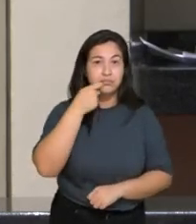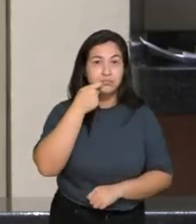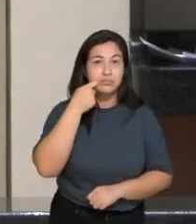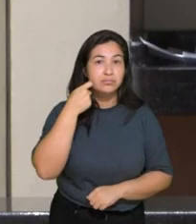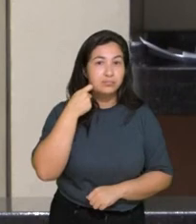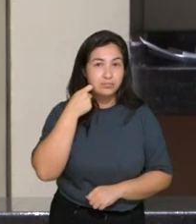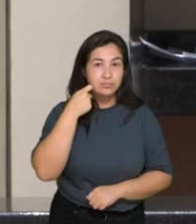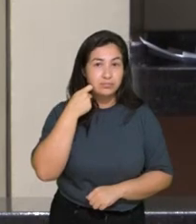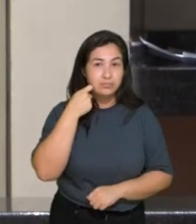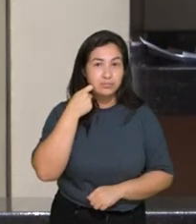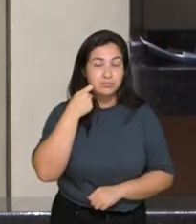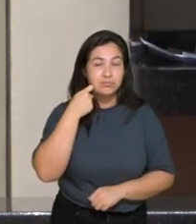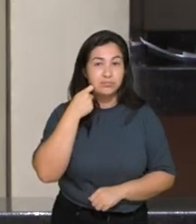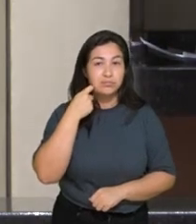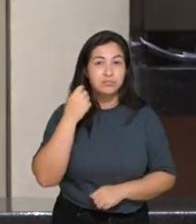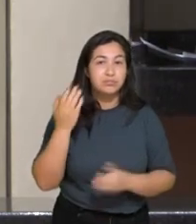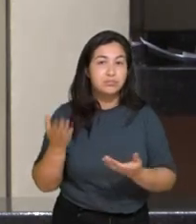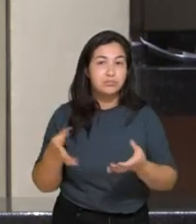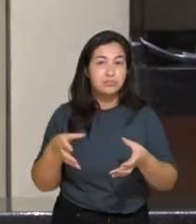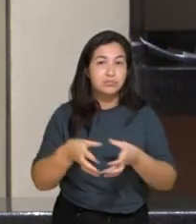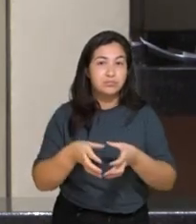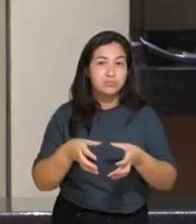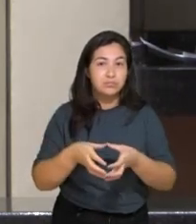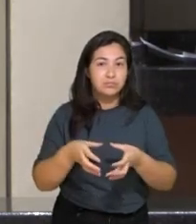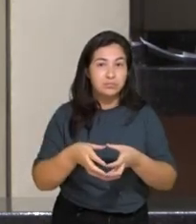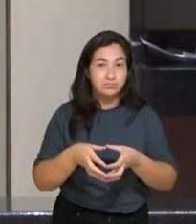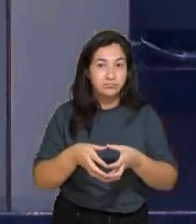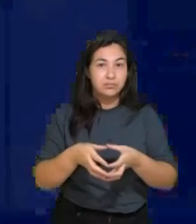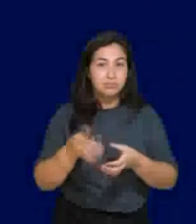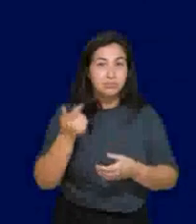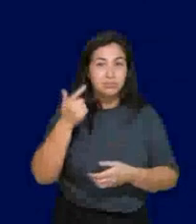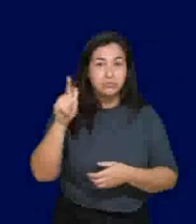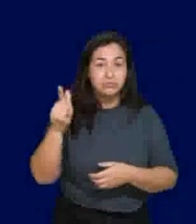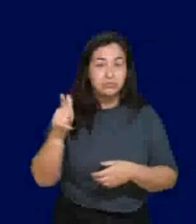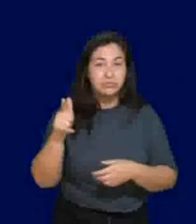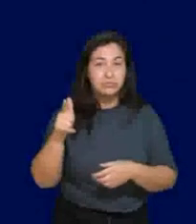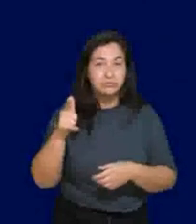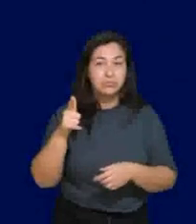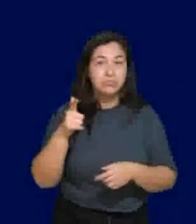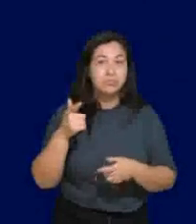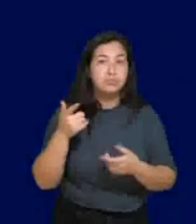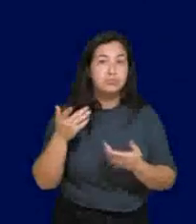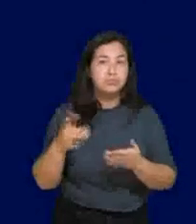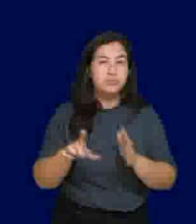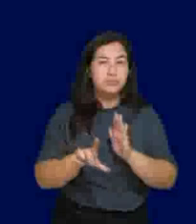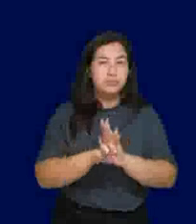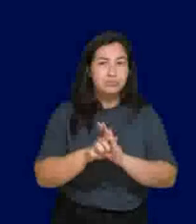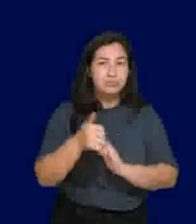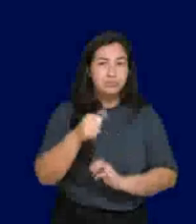utilidade pública a Associação Terapêutica Outra Chance de Joinville e altera o anexo único da lei número